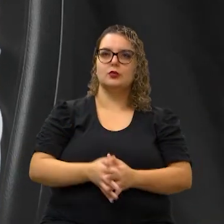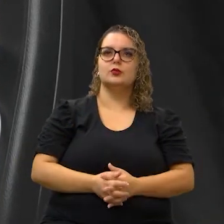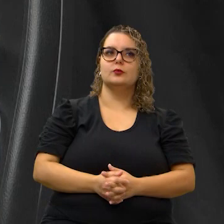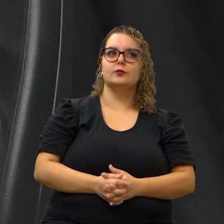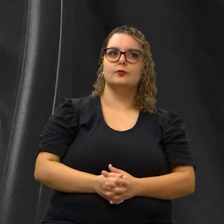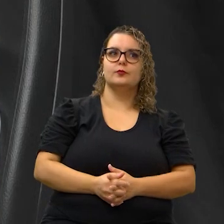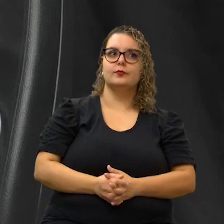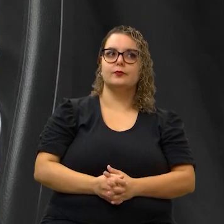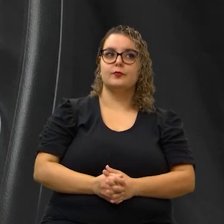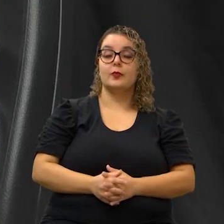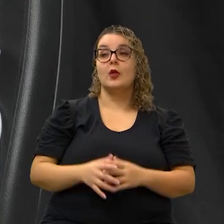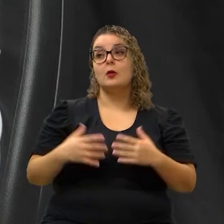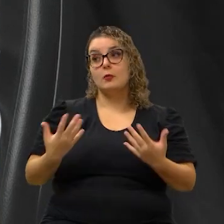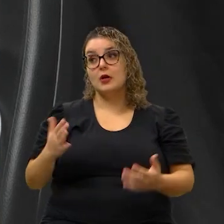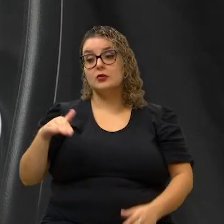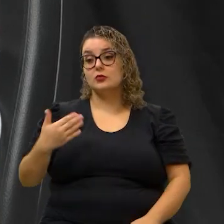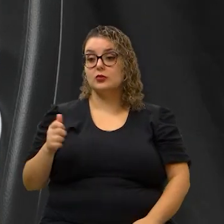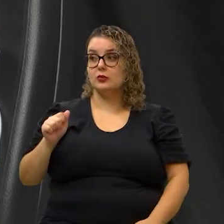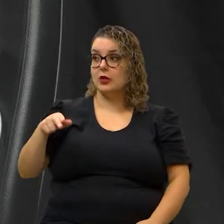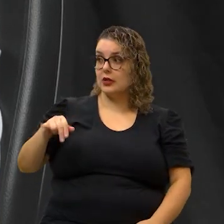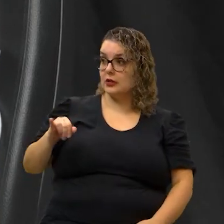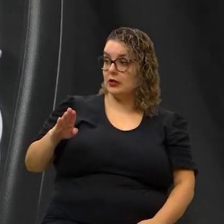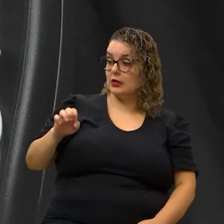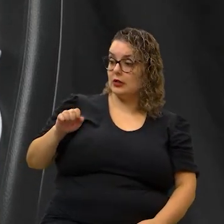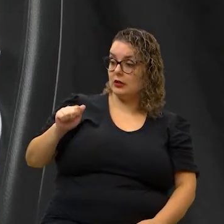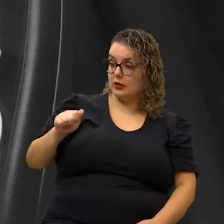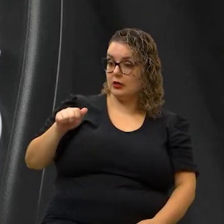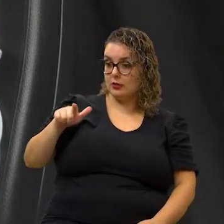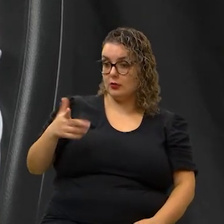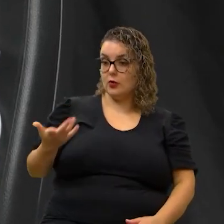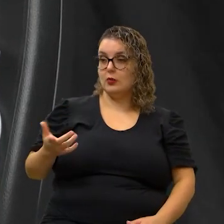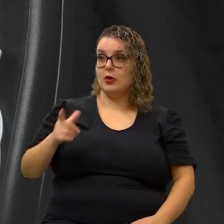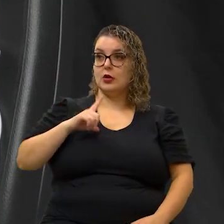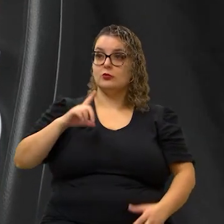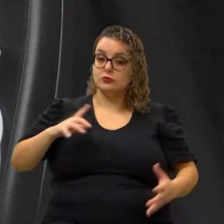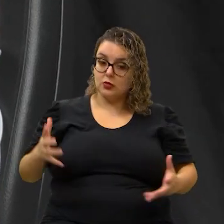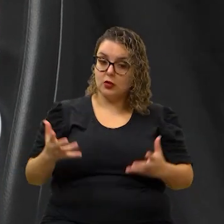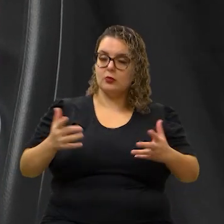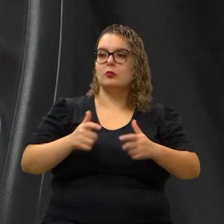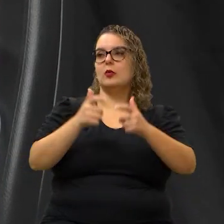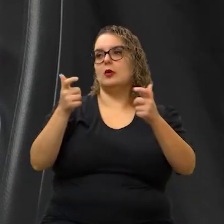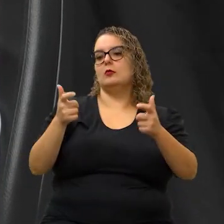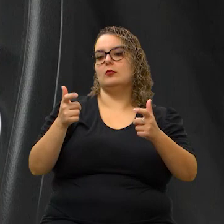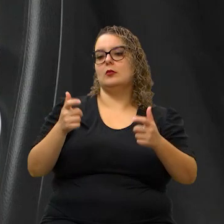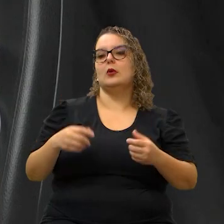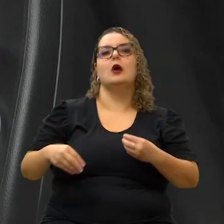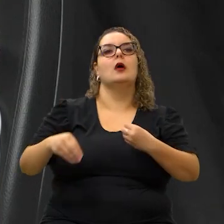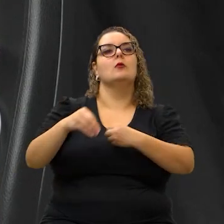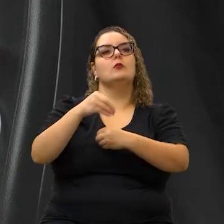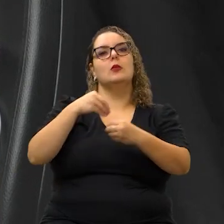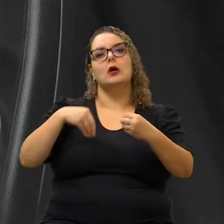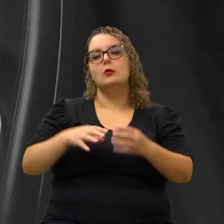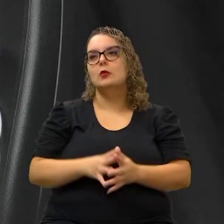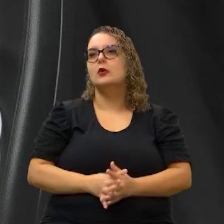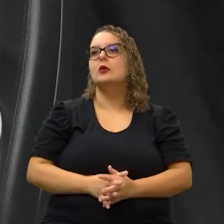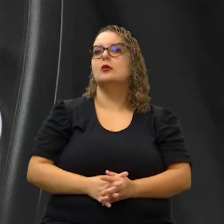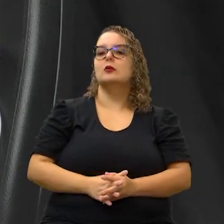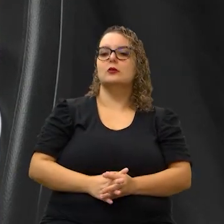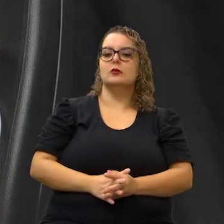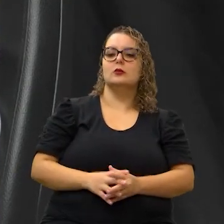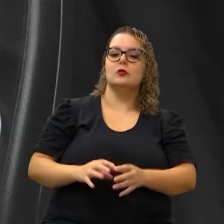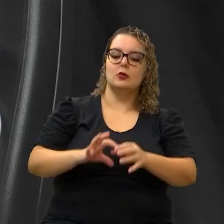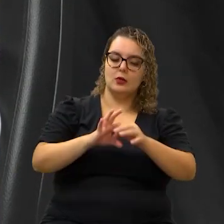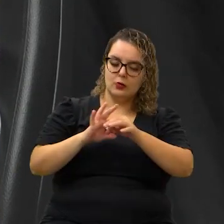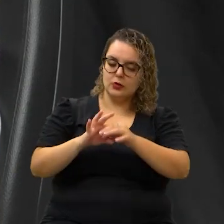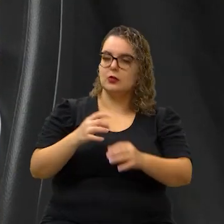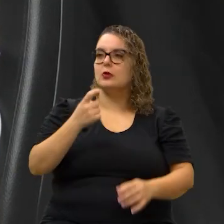tudo. Mas mais quando eu estive no Aníbal de Freitas, aí que eu tive um engajamento maior. Sim. E aí eu acabei me envolvendo com a